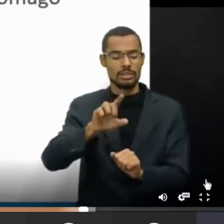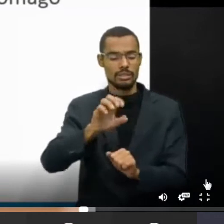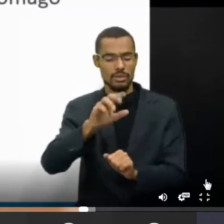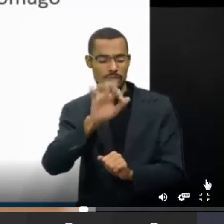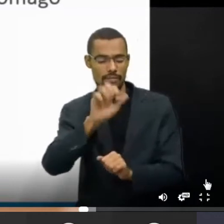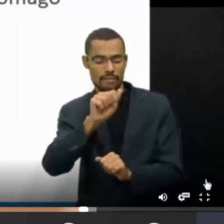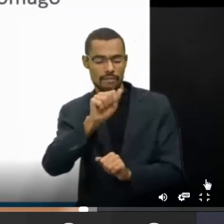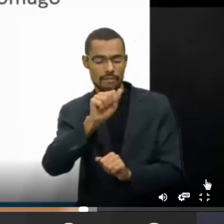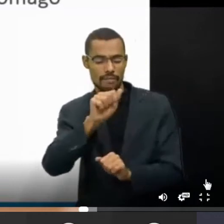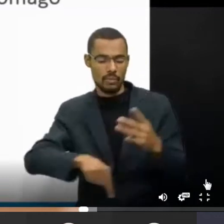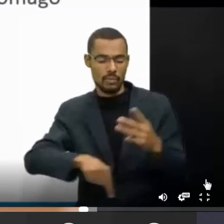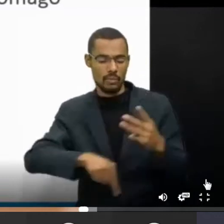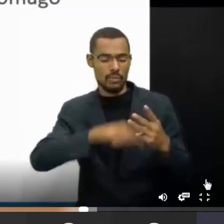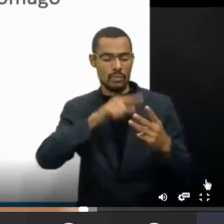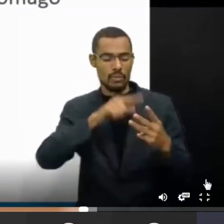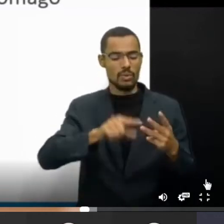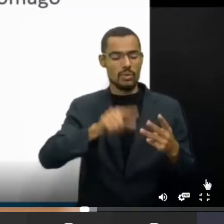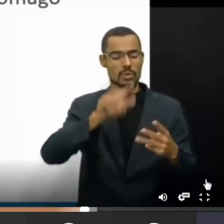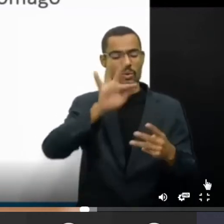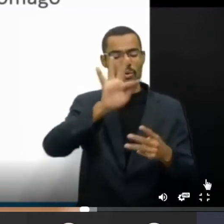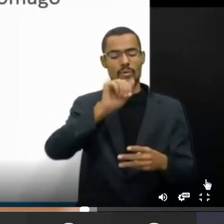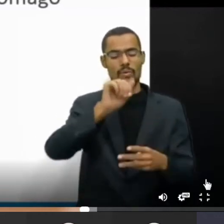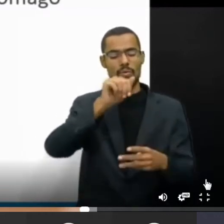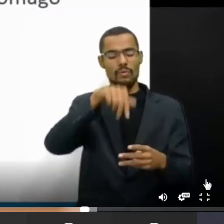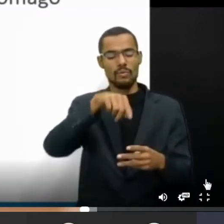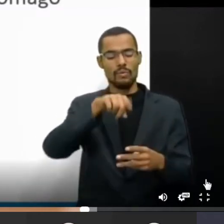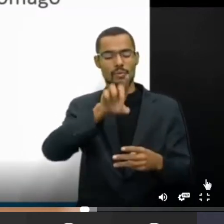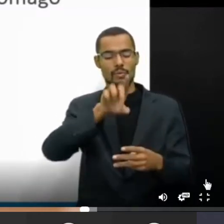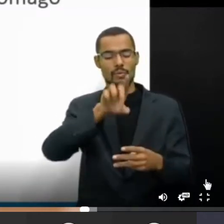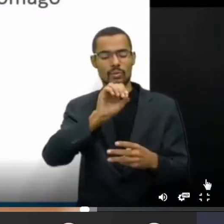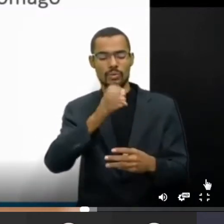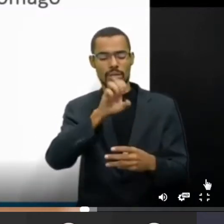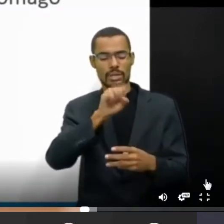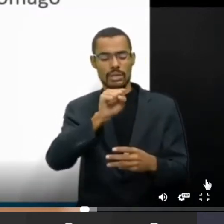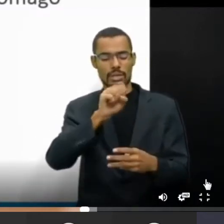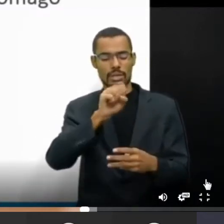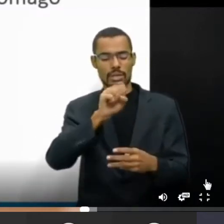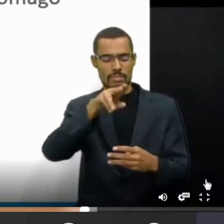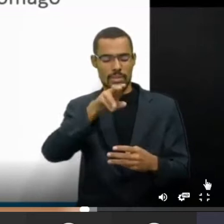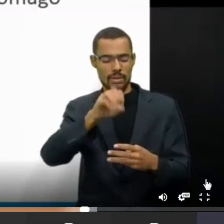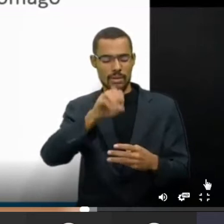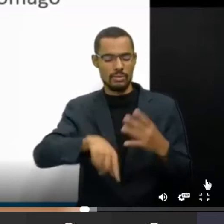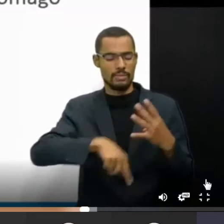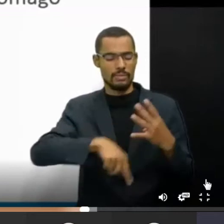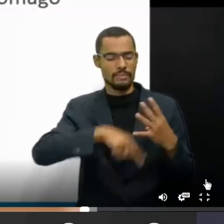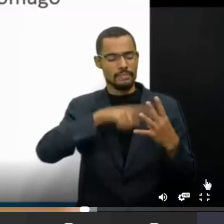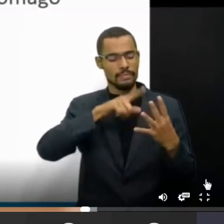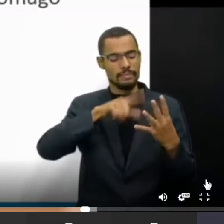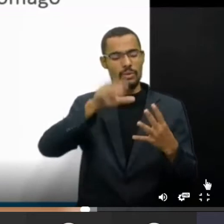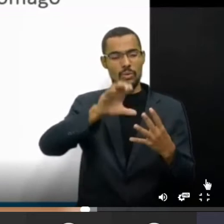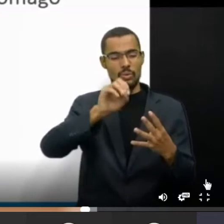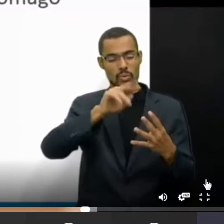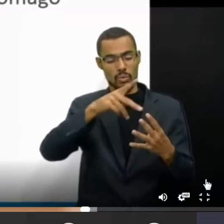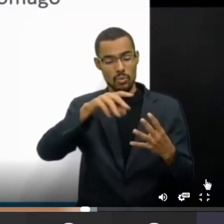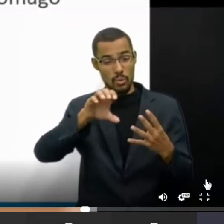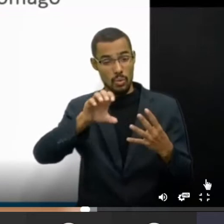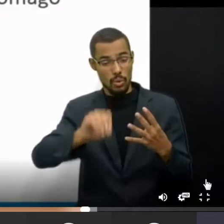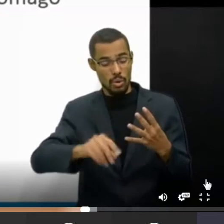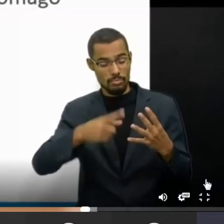uma região que é chamada de fundo do estômago, o corpo